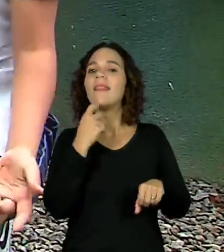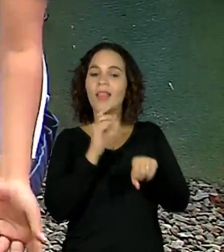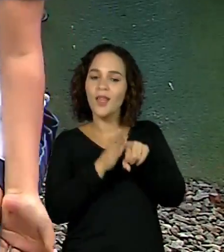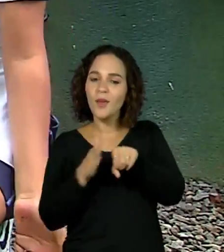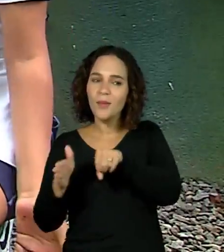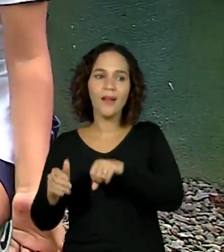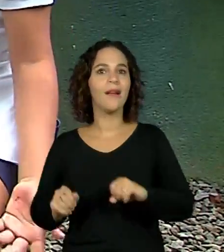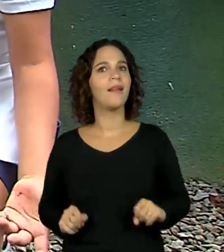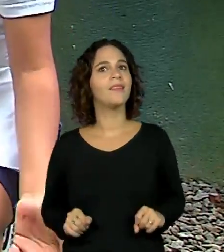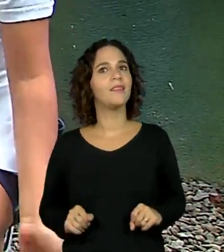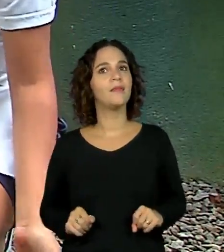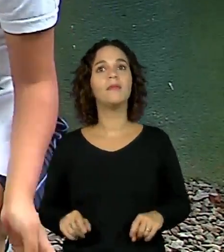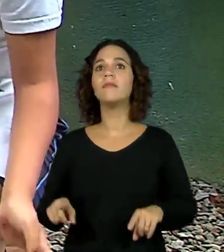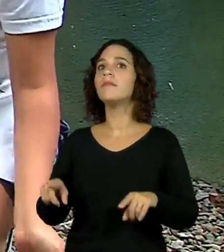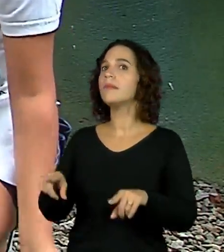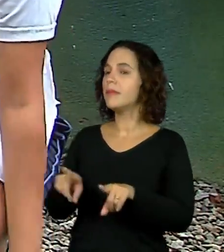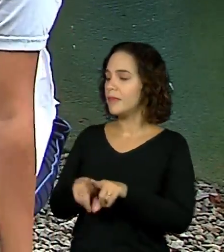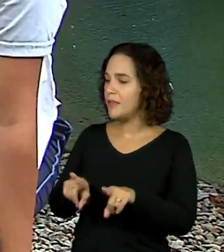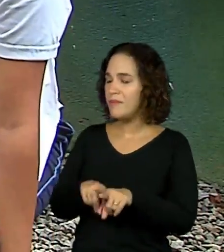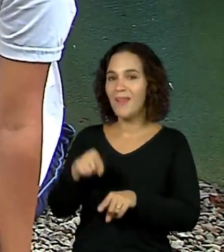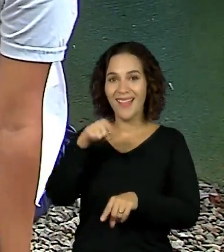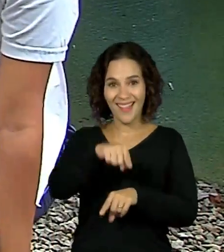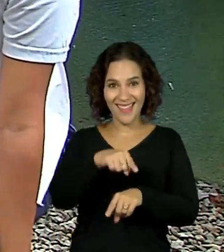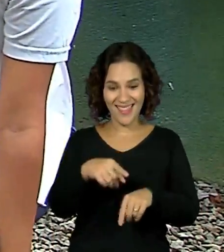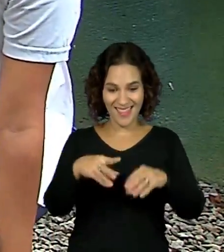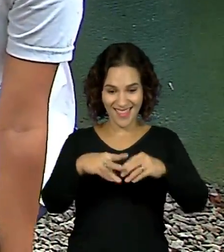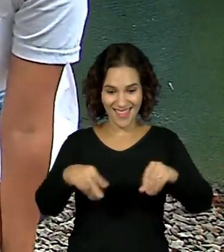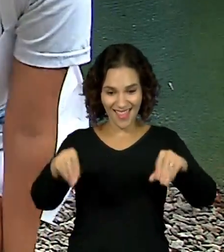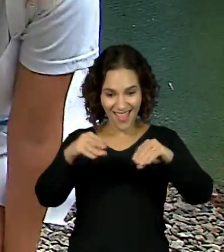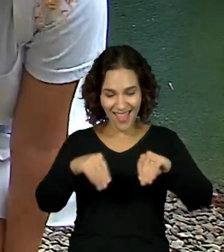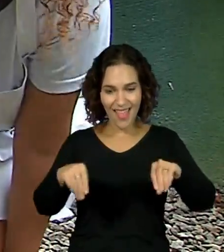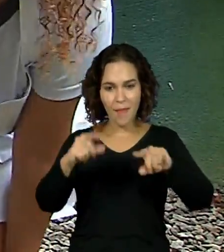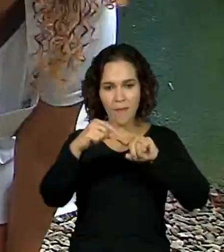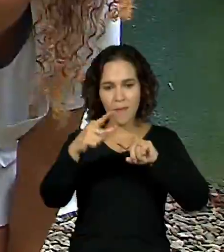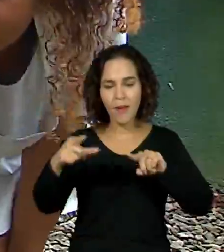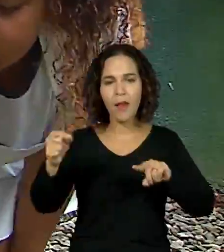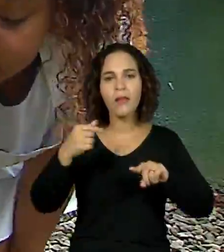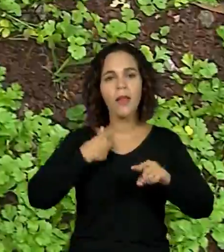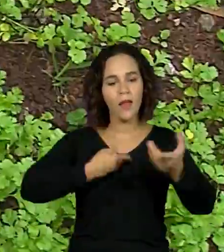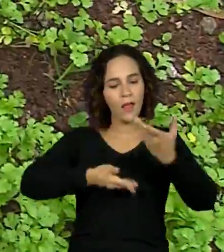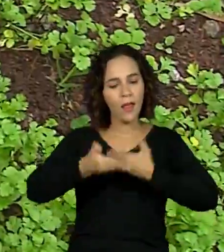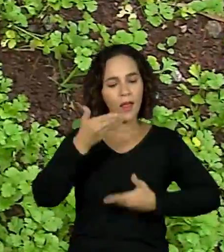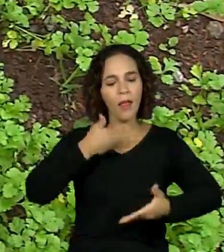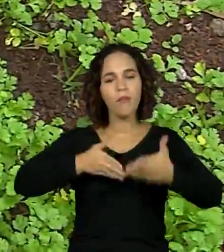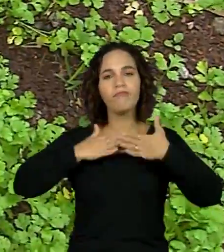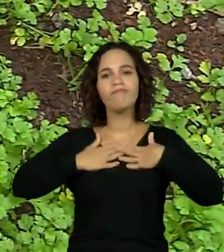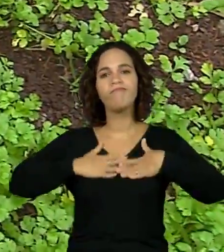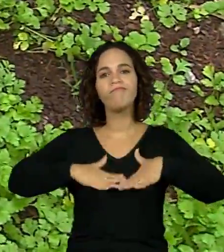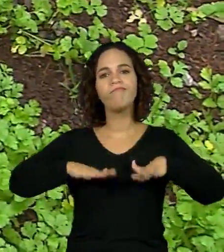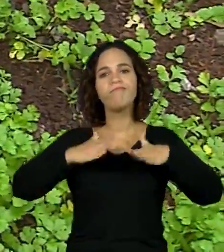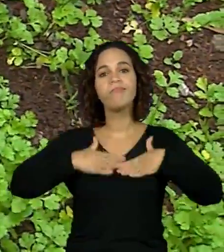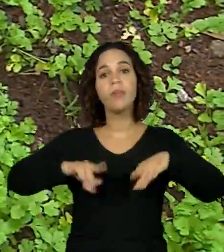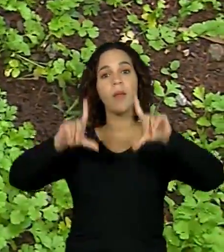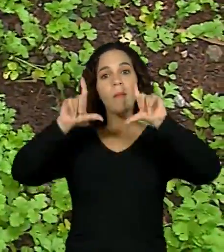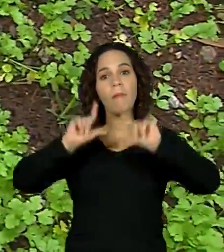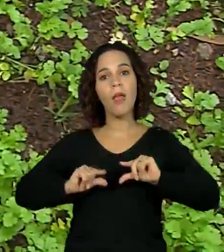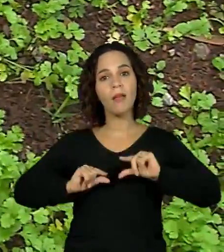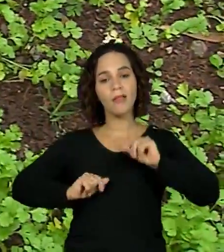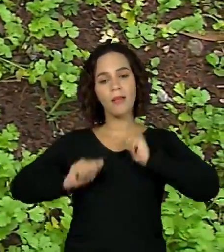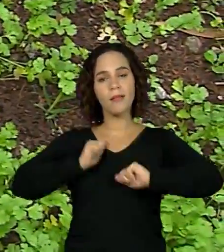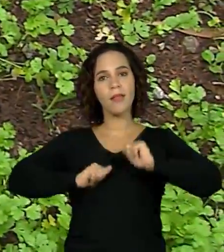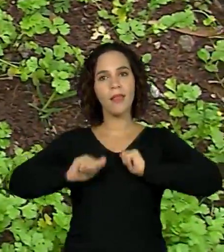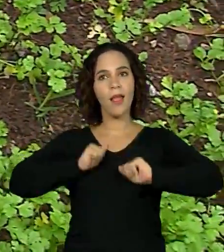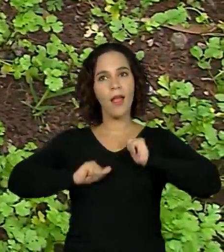Além do mais, que mexer com as plantas é uma terapia que ajuda tanto na ansiedade